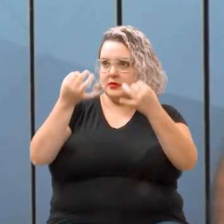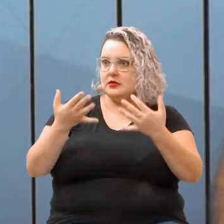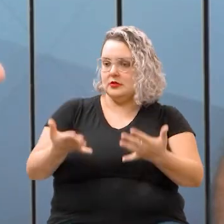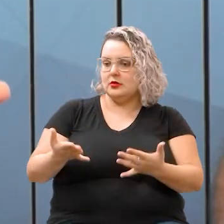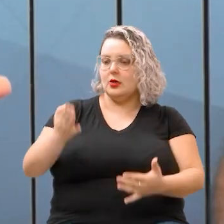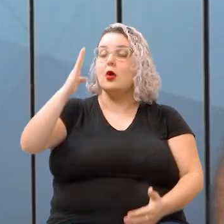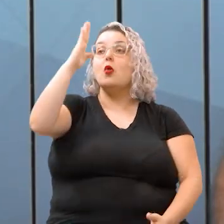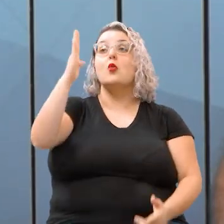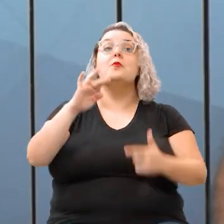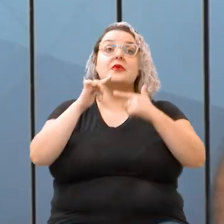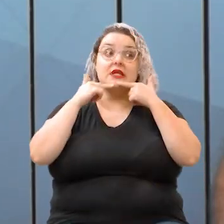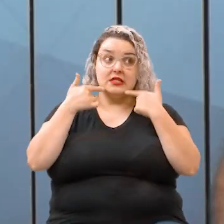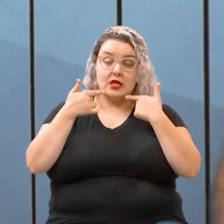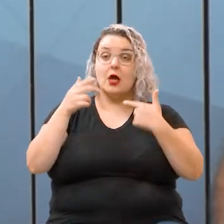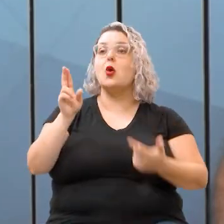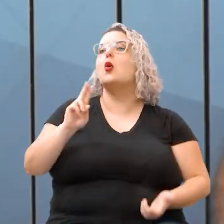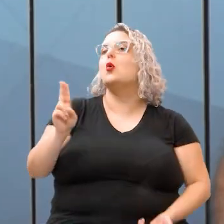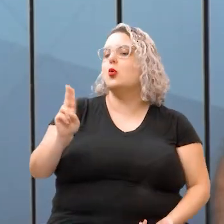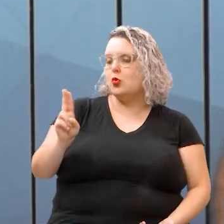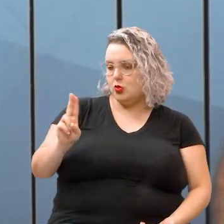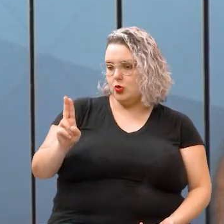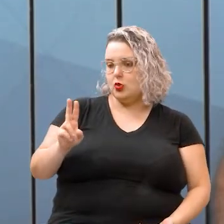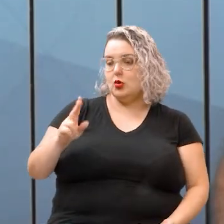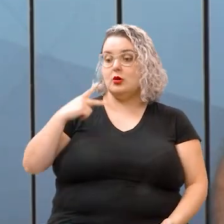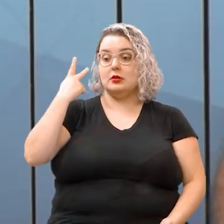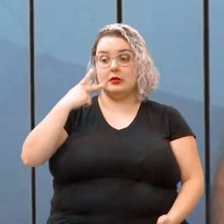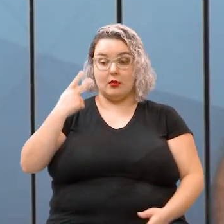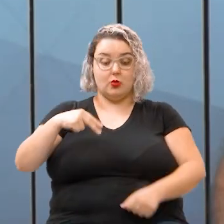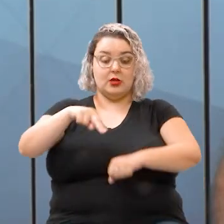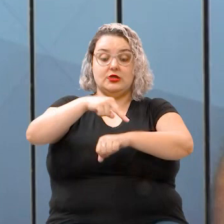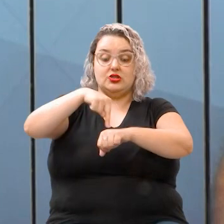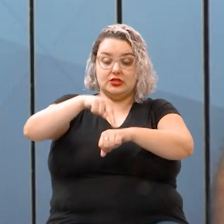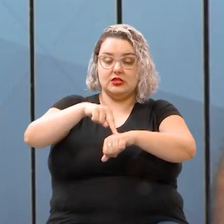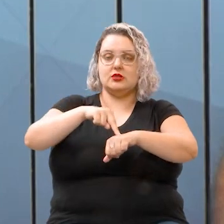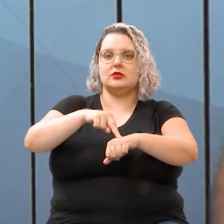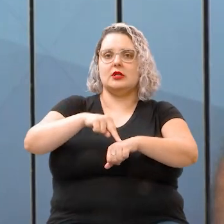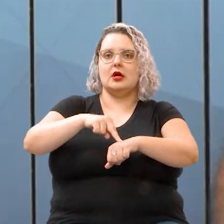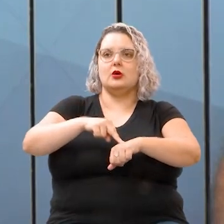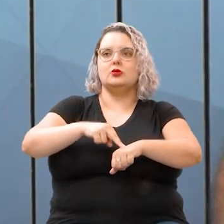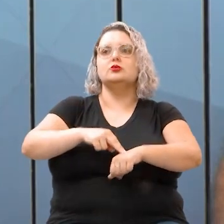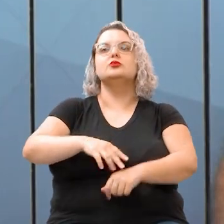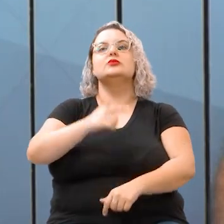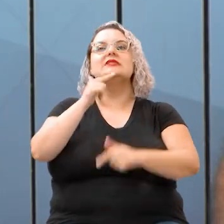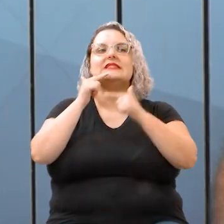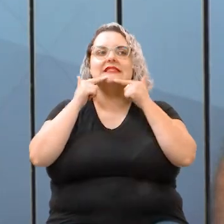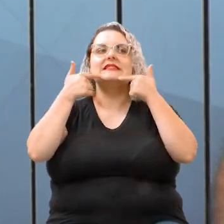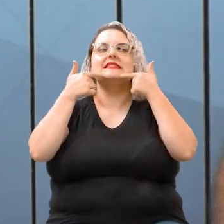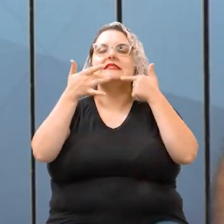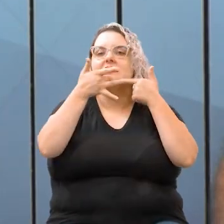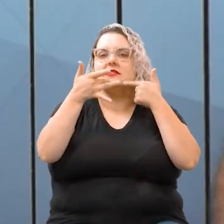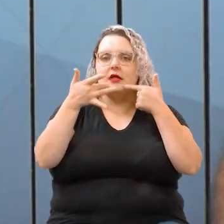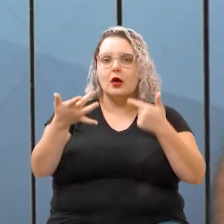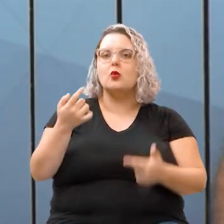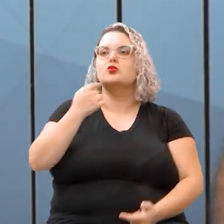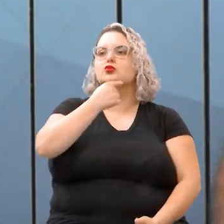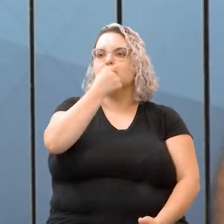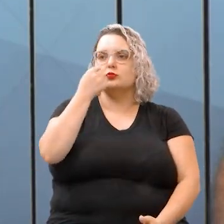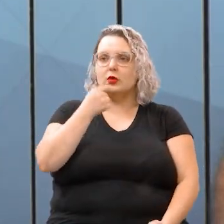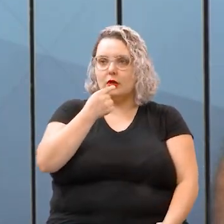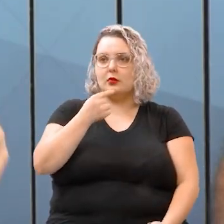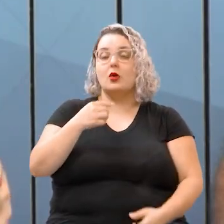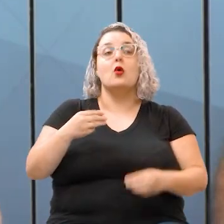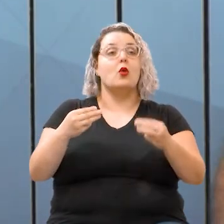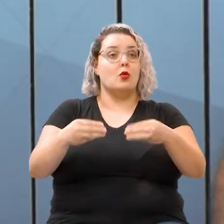esclarecer que o Brasil Sorridente é o nome da Política Nacional de Saúde Bucal. Tá. Então, desde quando ela foi implantada pelo Ministério da